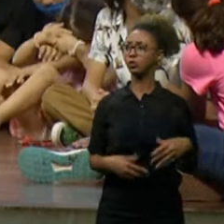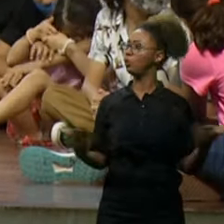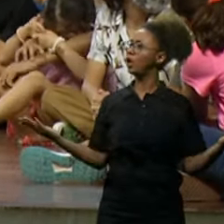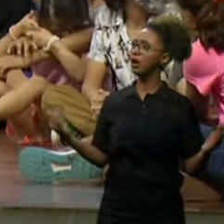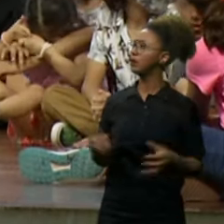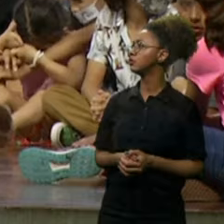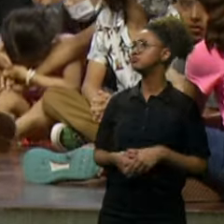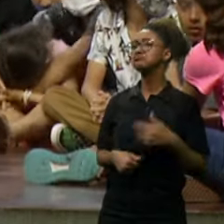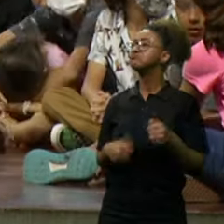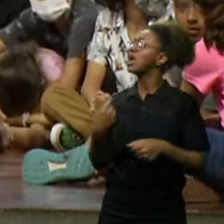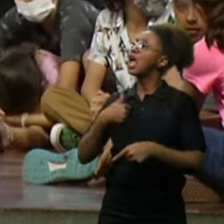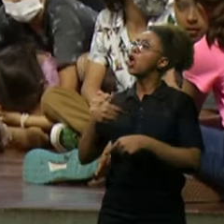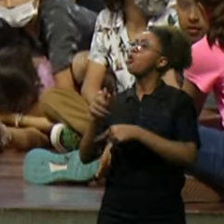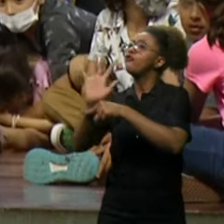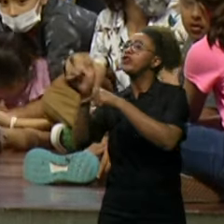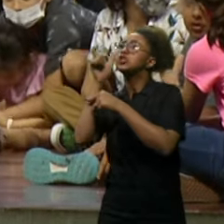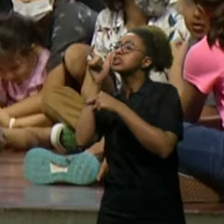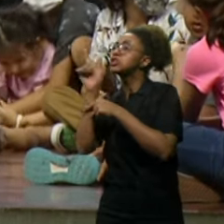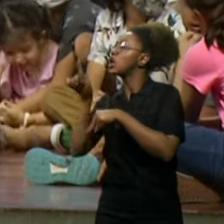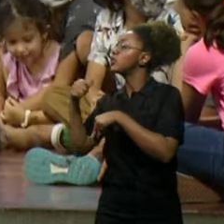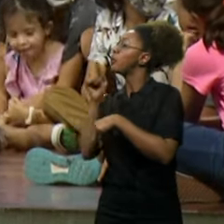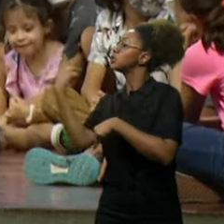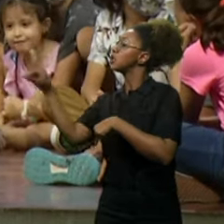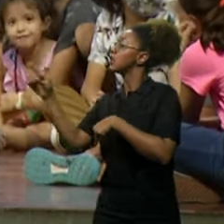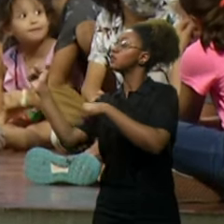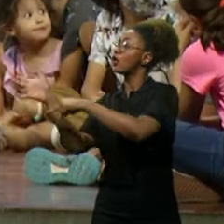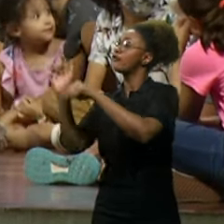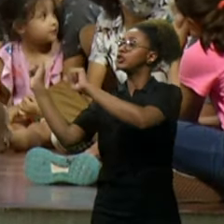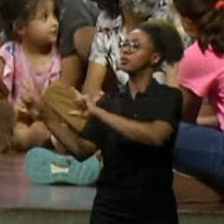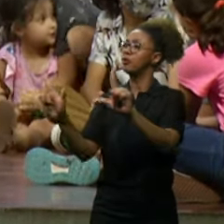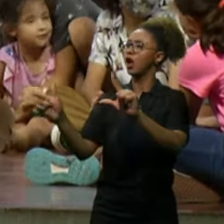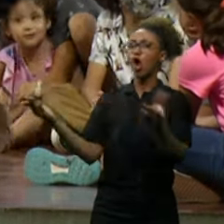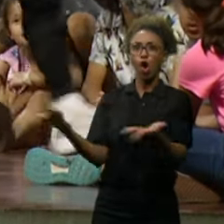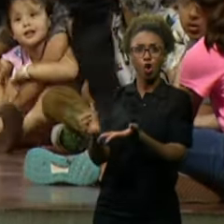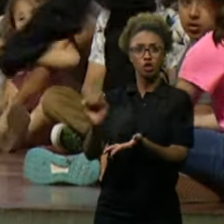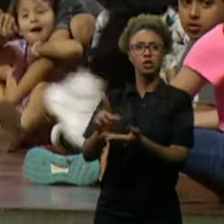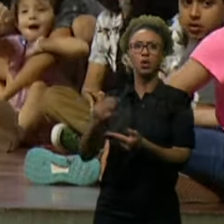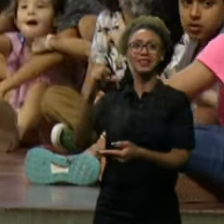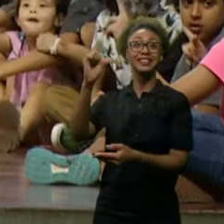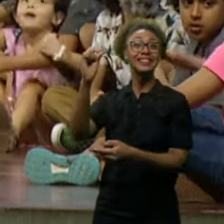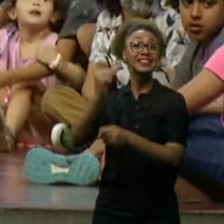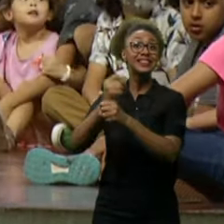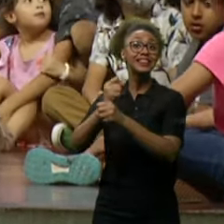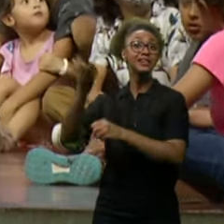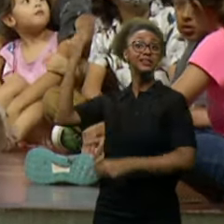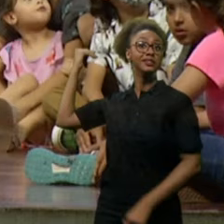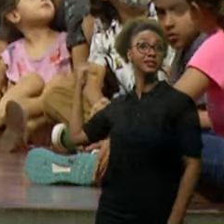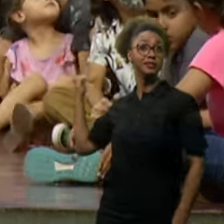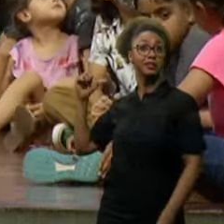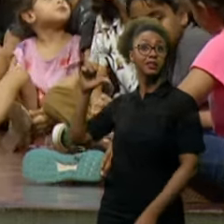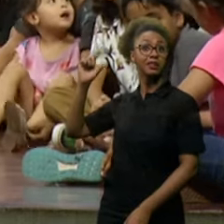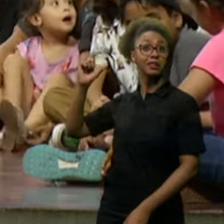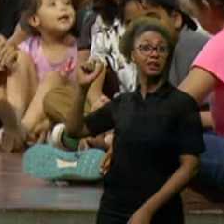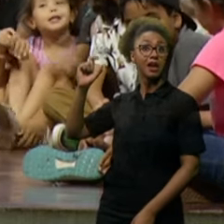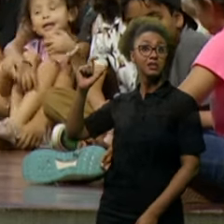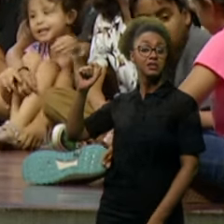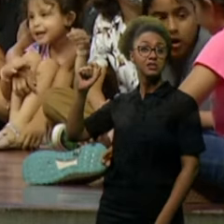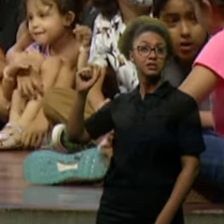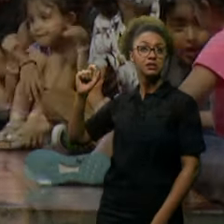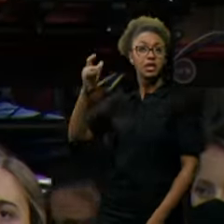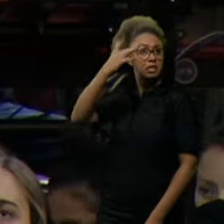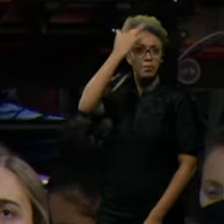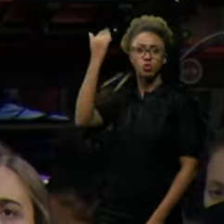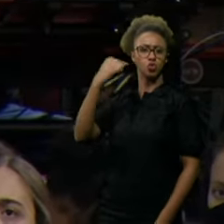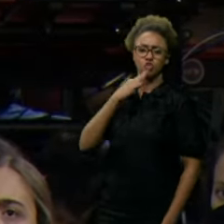menino tava dando nos vídeos que apareceu não tô falando de hoje tô falando de mais dez anos atrás quando realmente